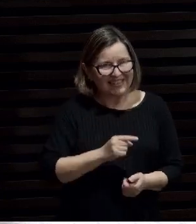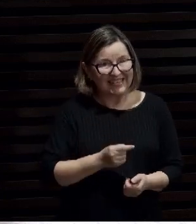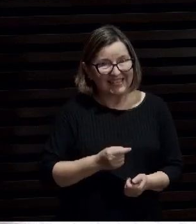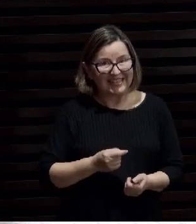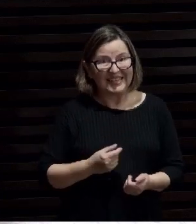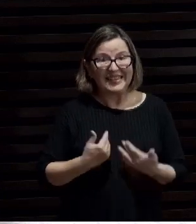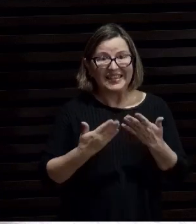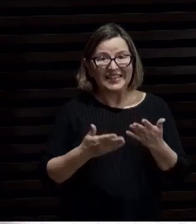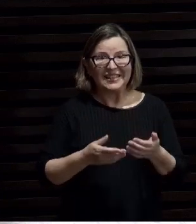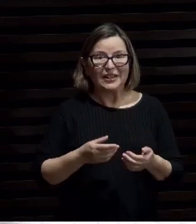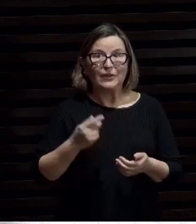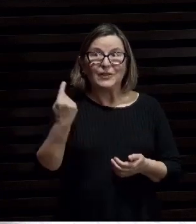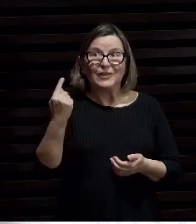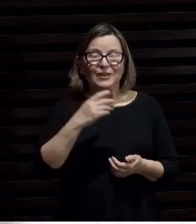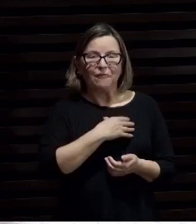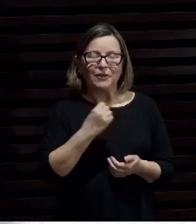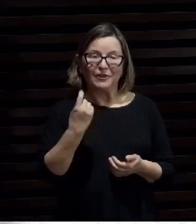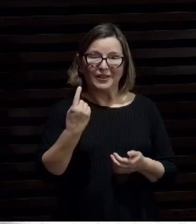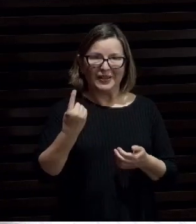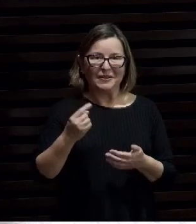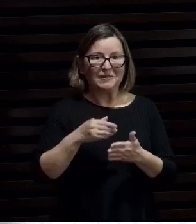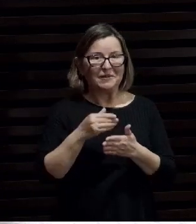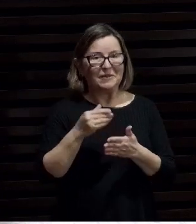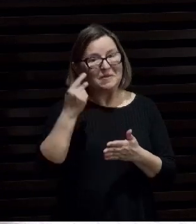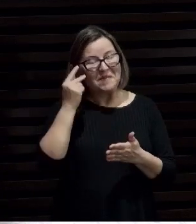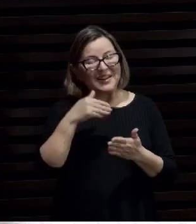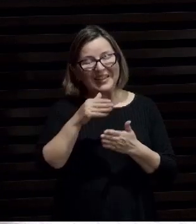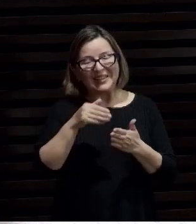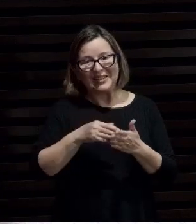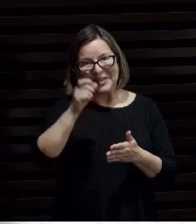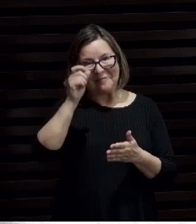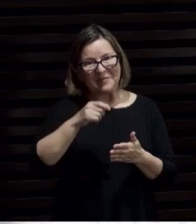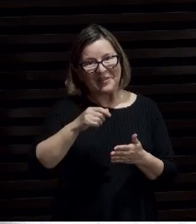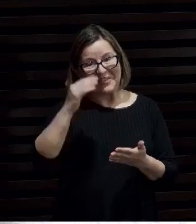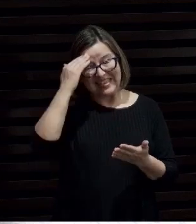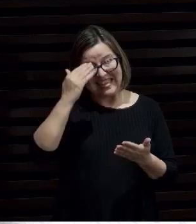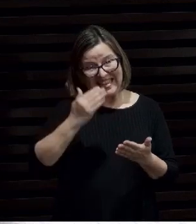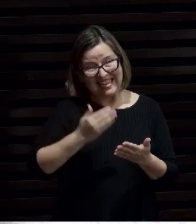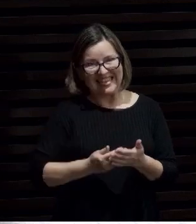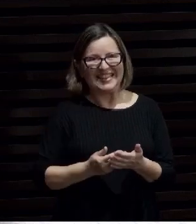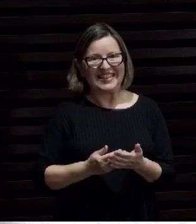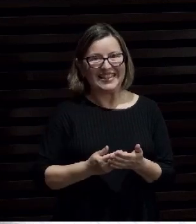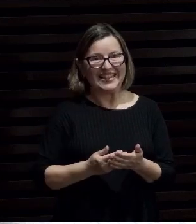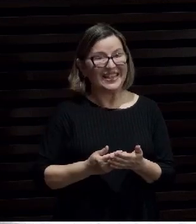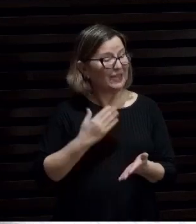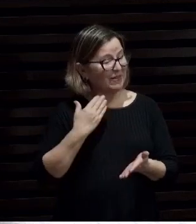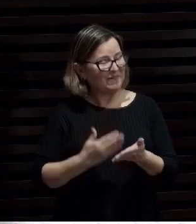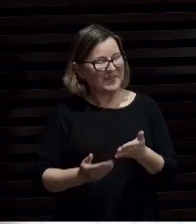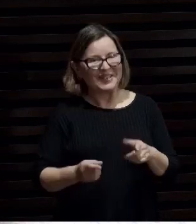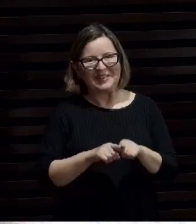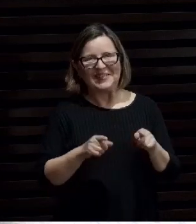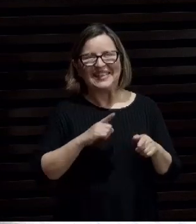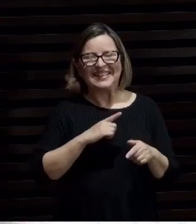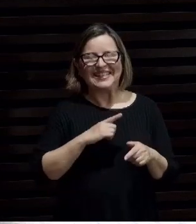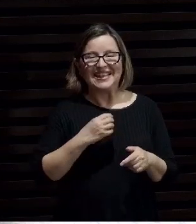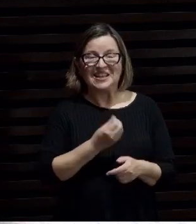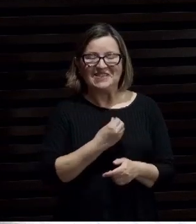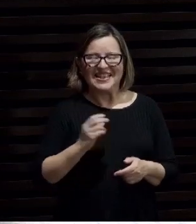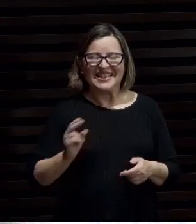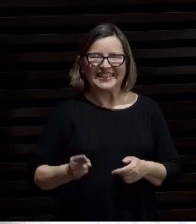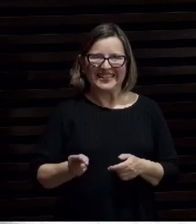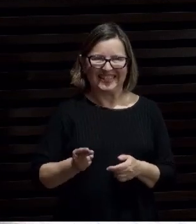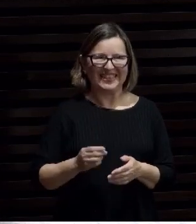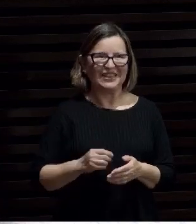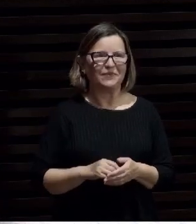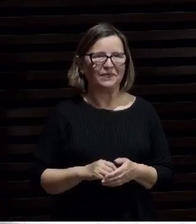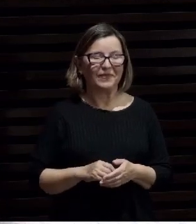unigênito, para que todo aquele que nele crê não pereça, mas tenha vida eterna. Jesus, Deus, nós, por